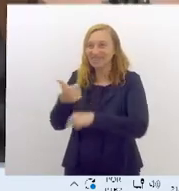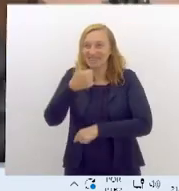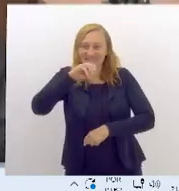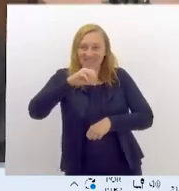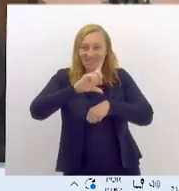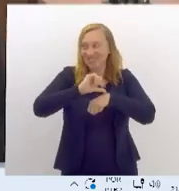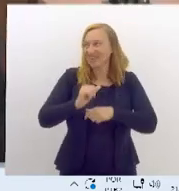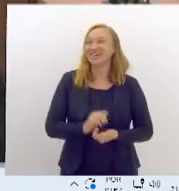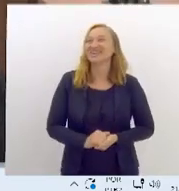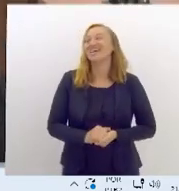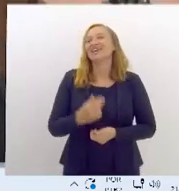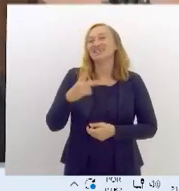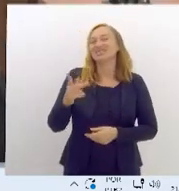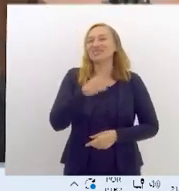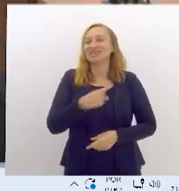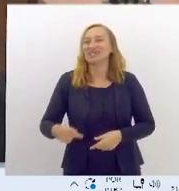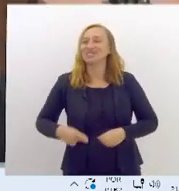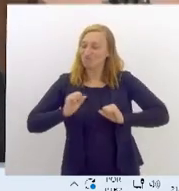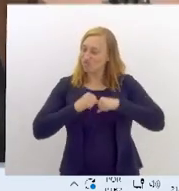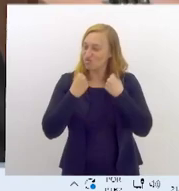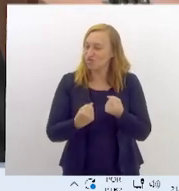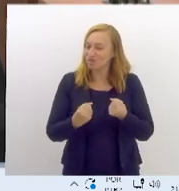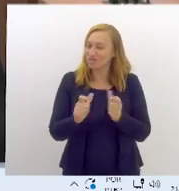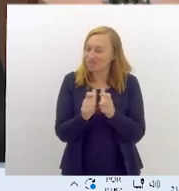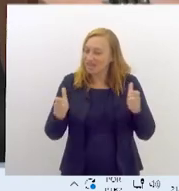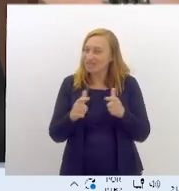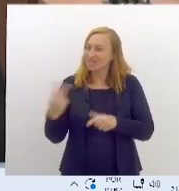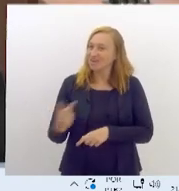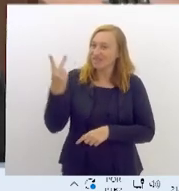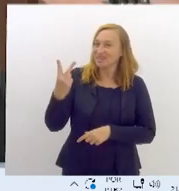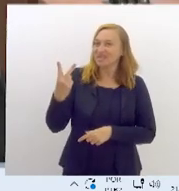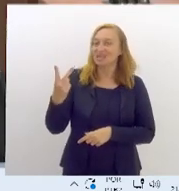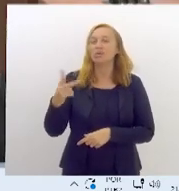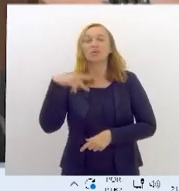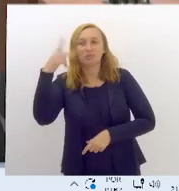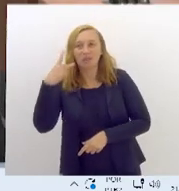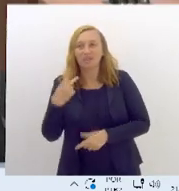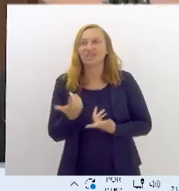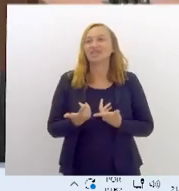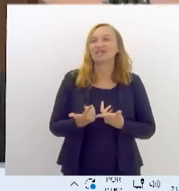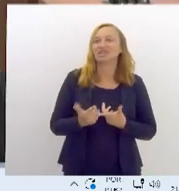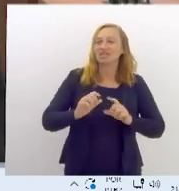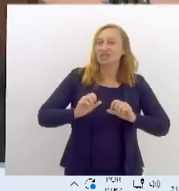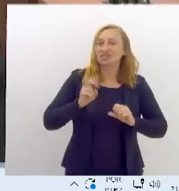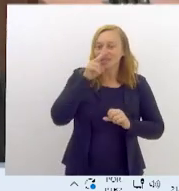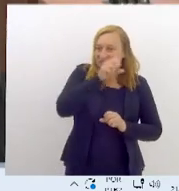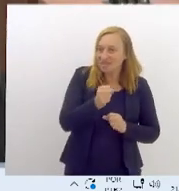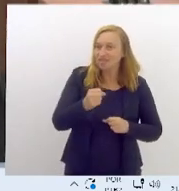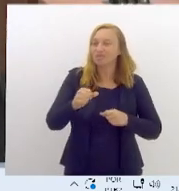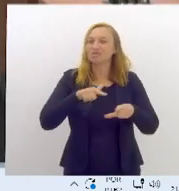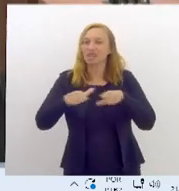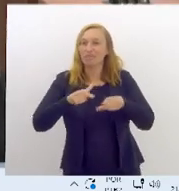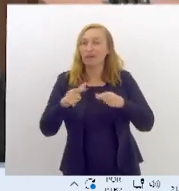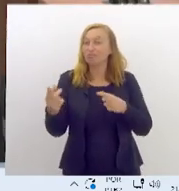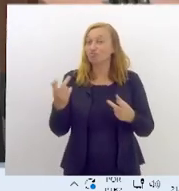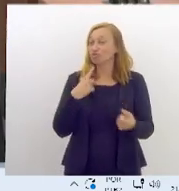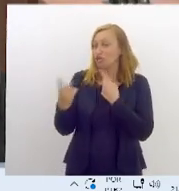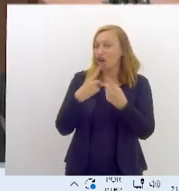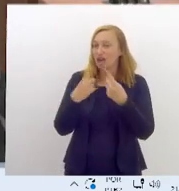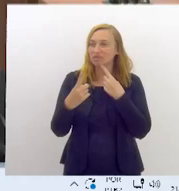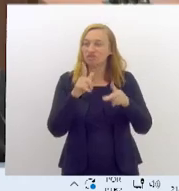a sua presidência fez o esforço muito grande de valorização do Parlamento de fortalecimento dos mandatos de diálogos diferentes